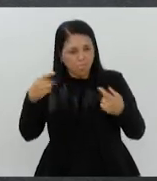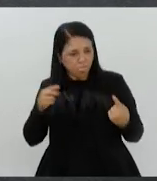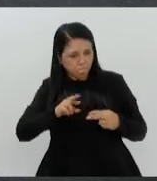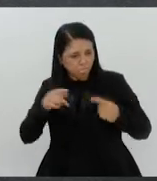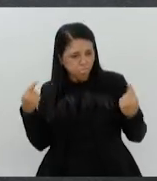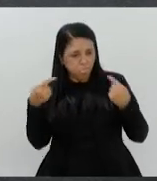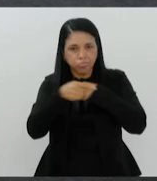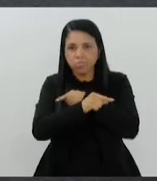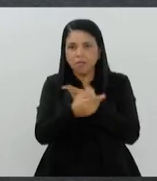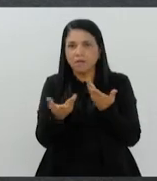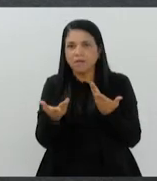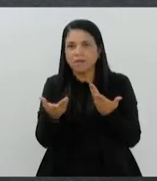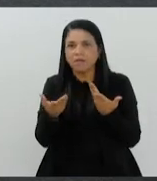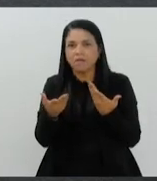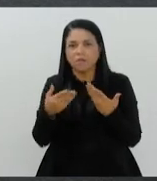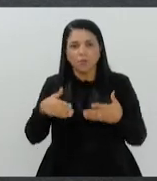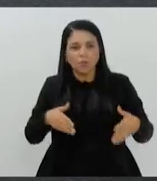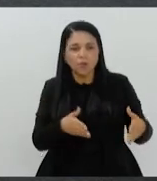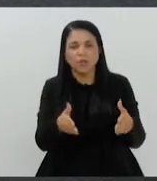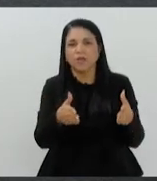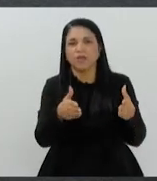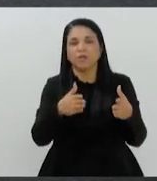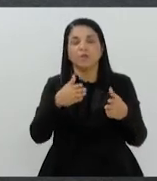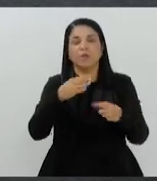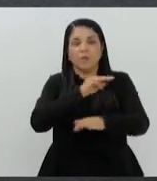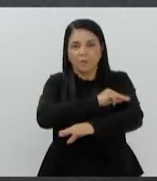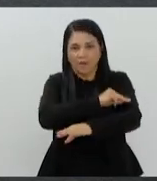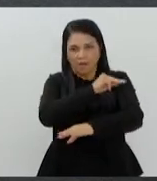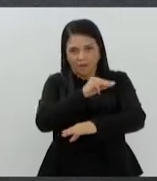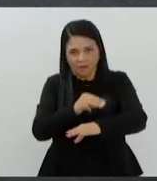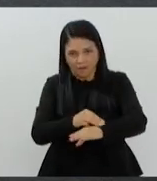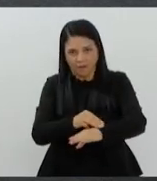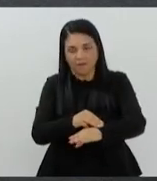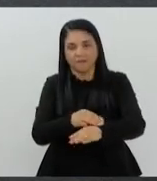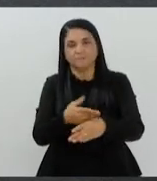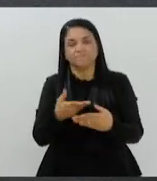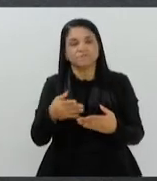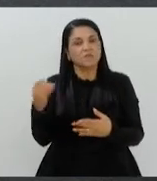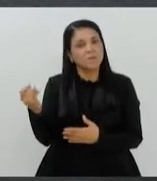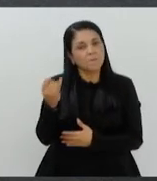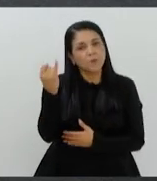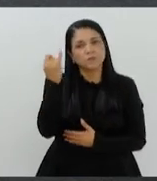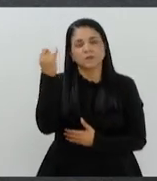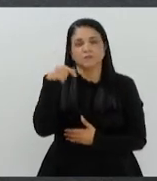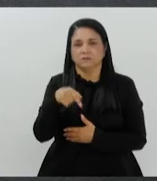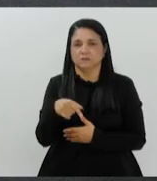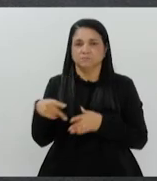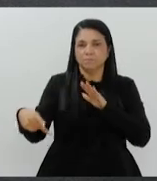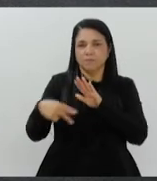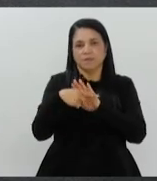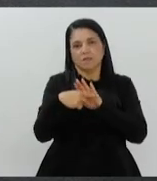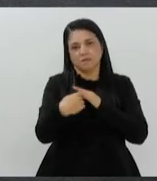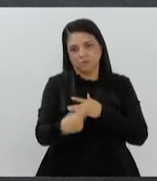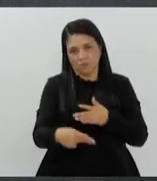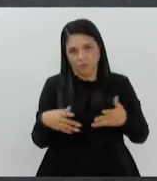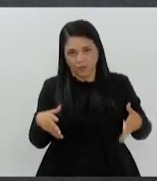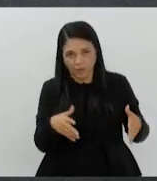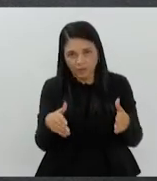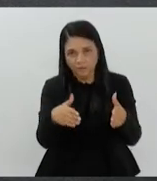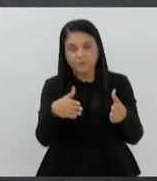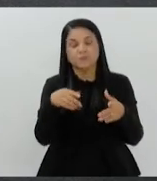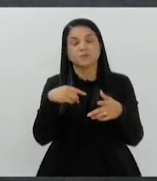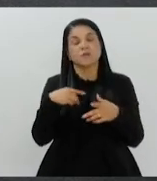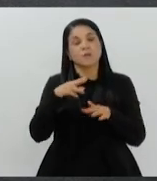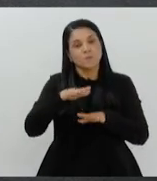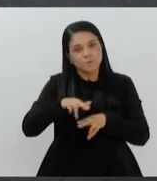tirar dele, Rio Macaé, esses atributos importantes que ele tem. Daí a